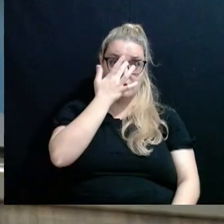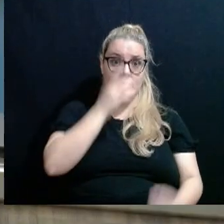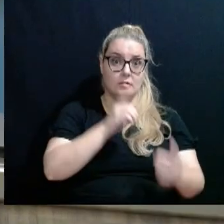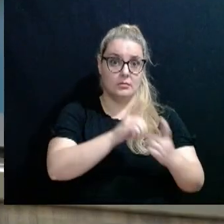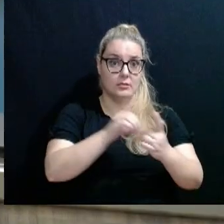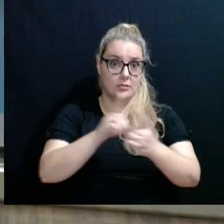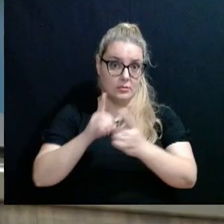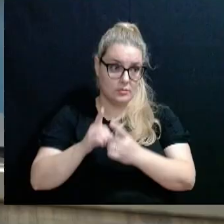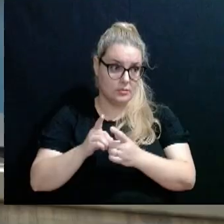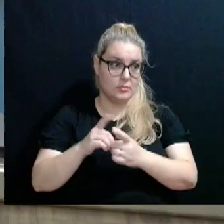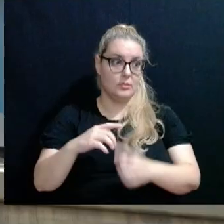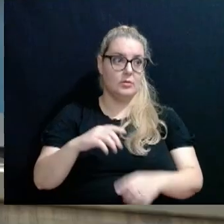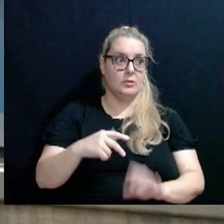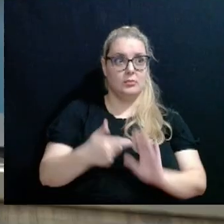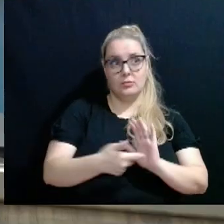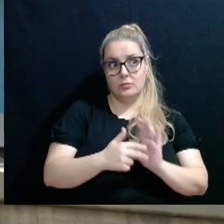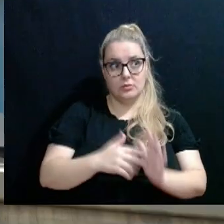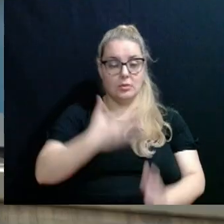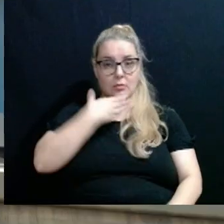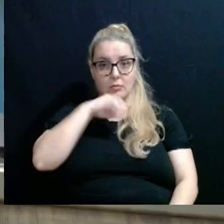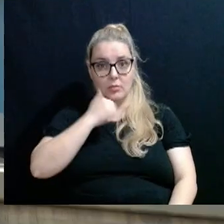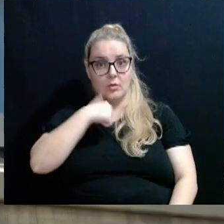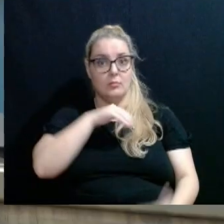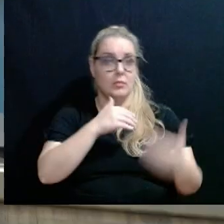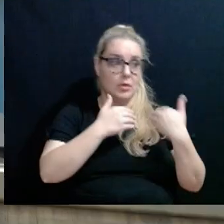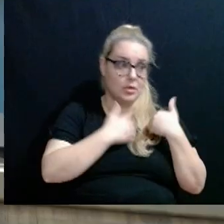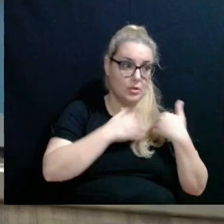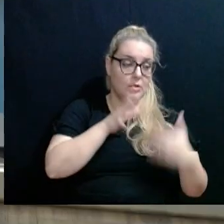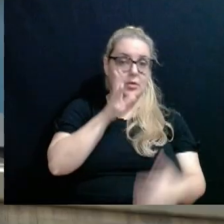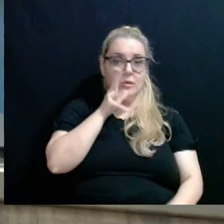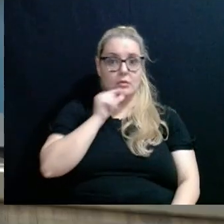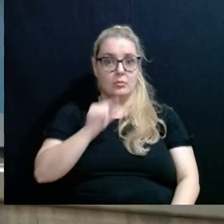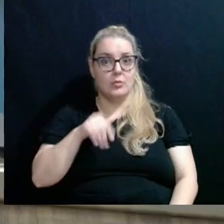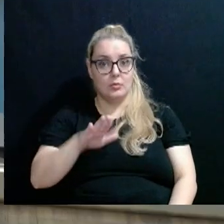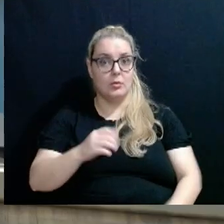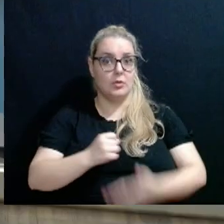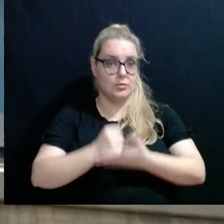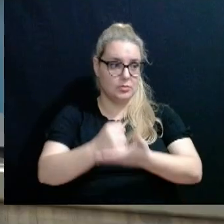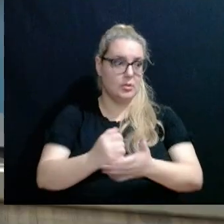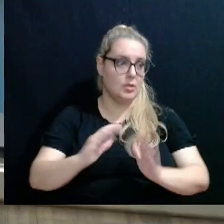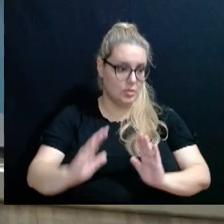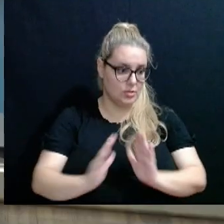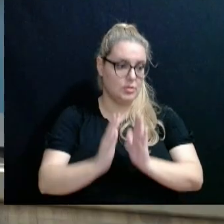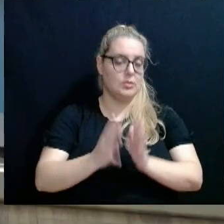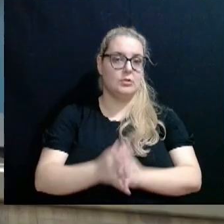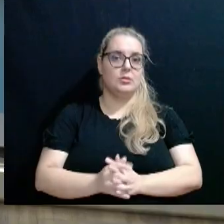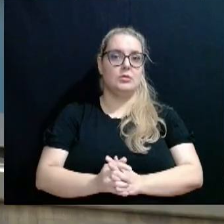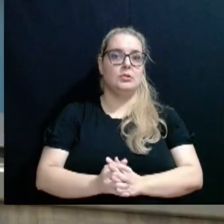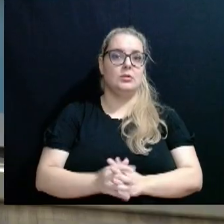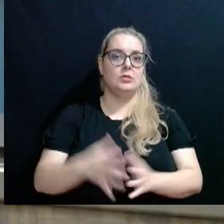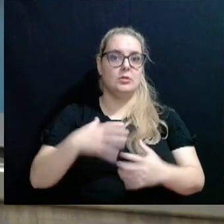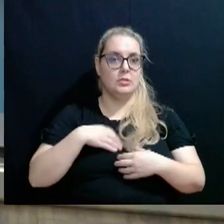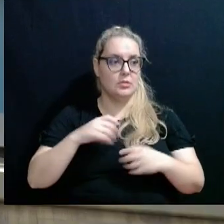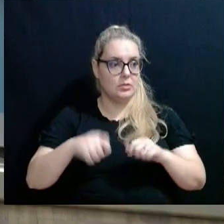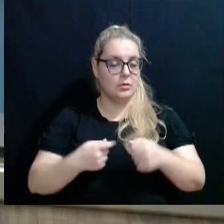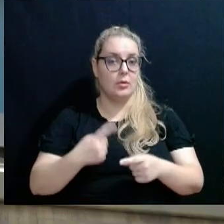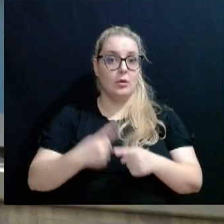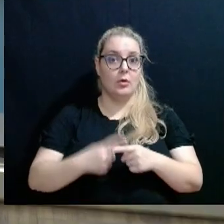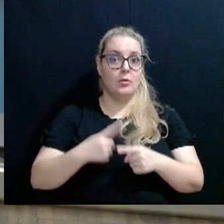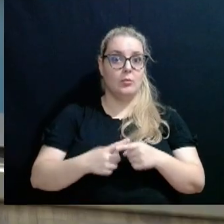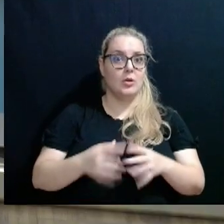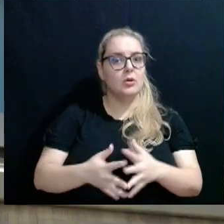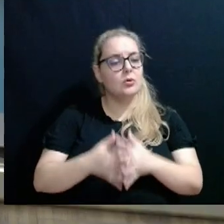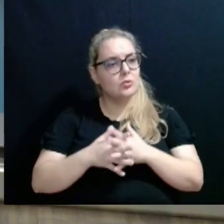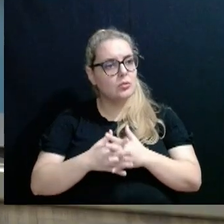né, nesse atendimento, no sentido dos pais ou responsáveis, demorar um pouquinho para levar adiante, né, desses